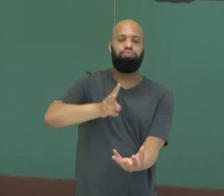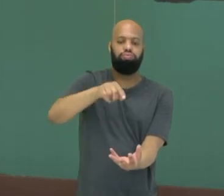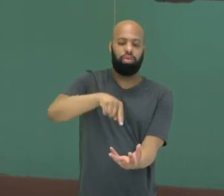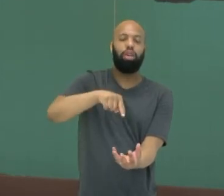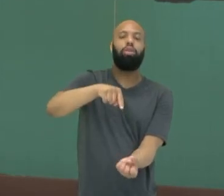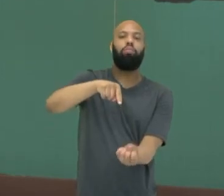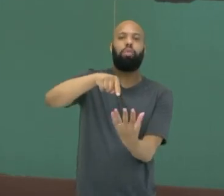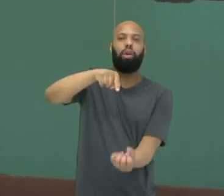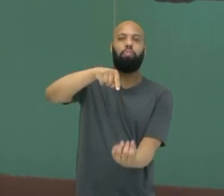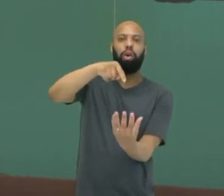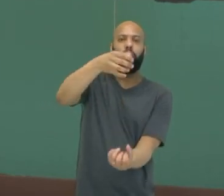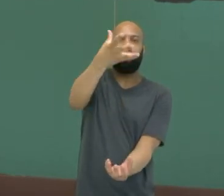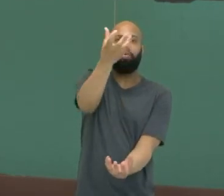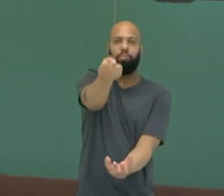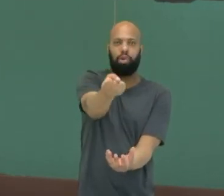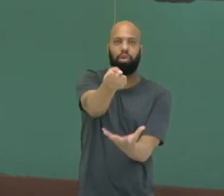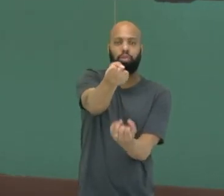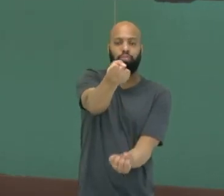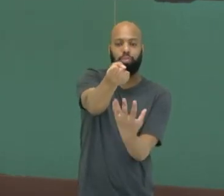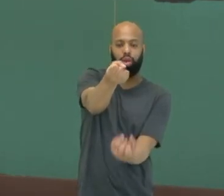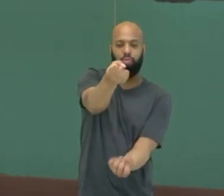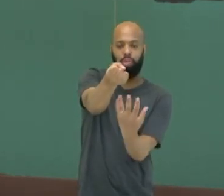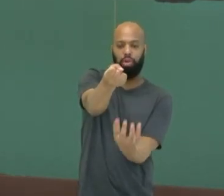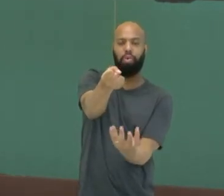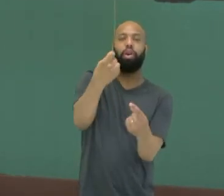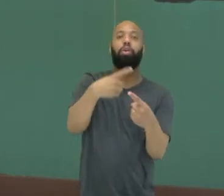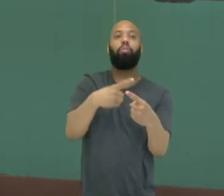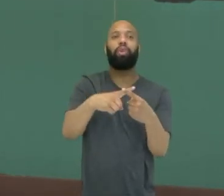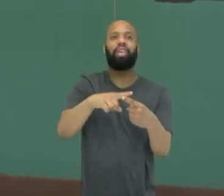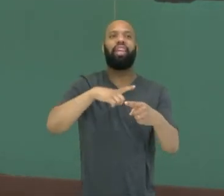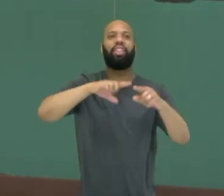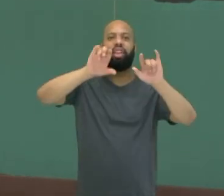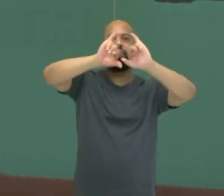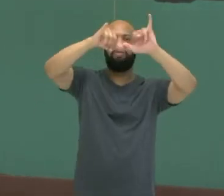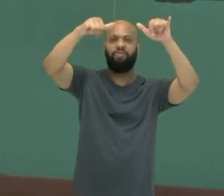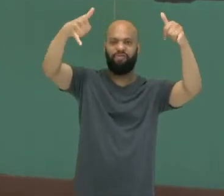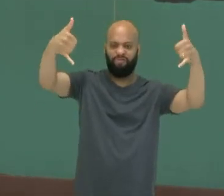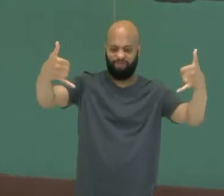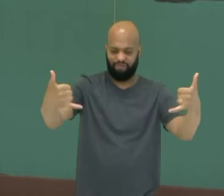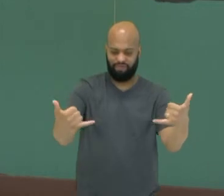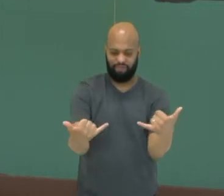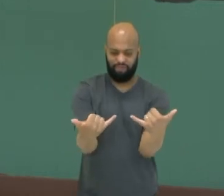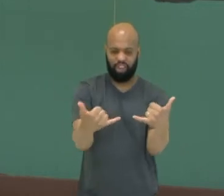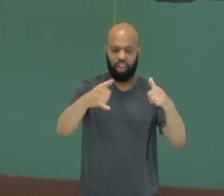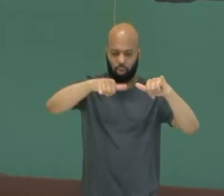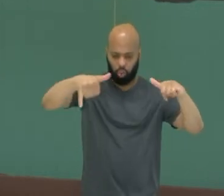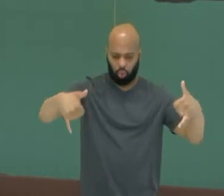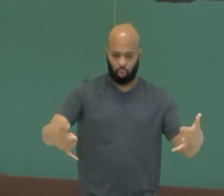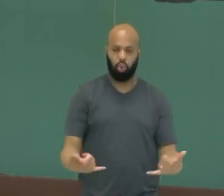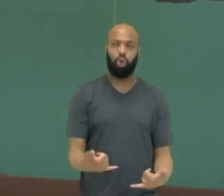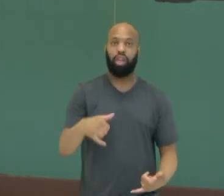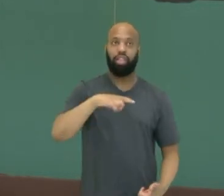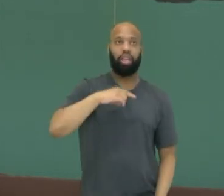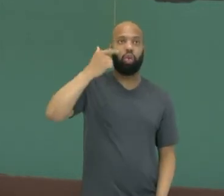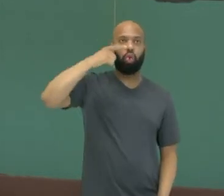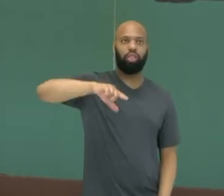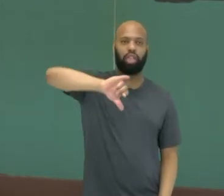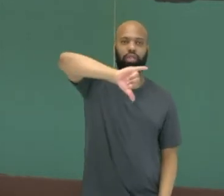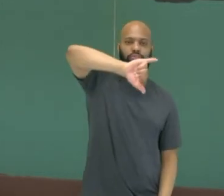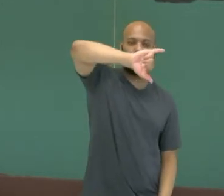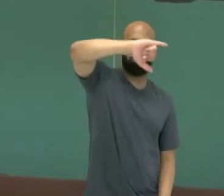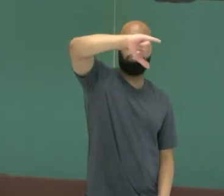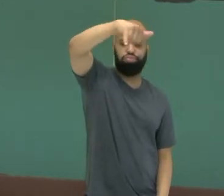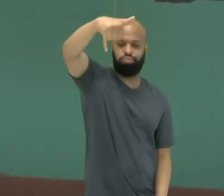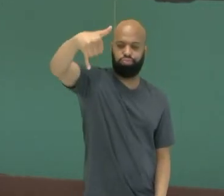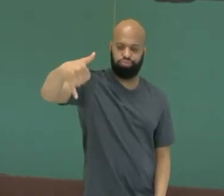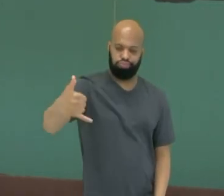quê? Os caminhos, o circuito, os fios estão íntegros, tem por onde os elétrons